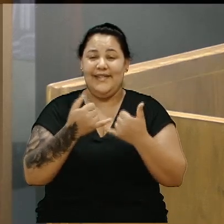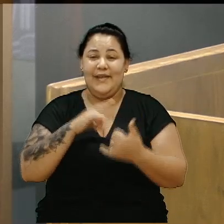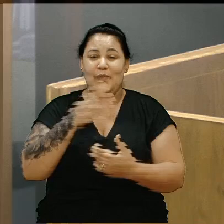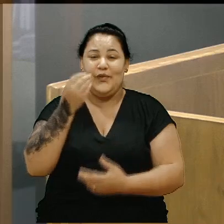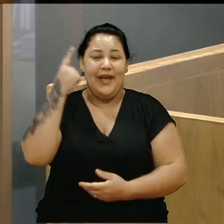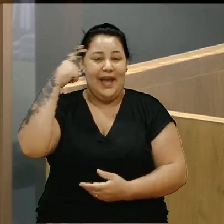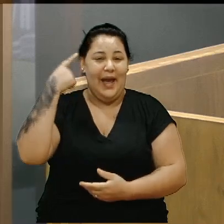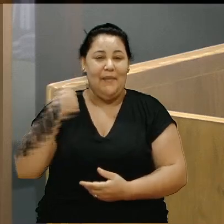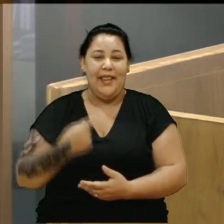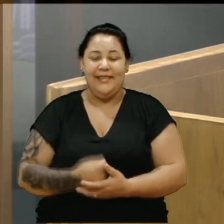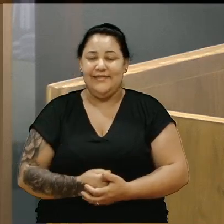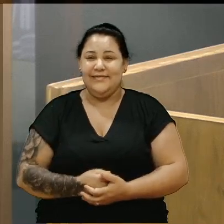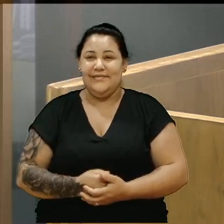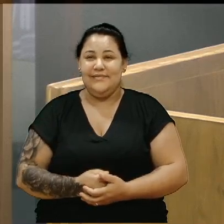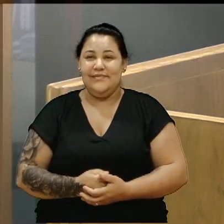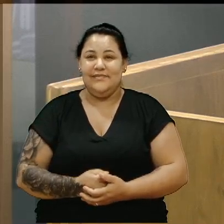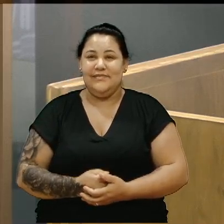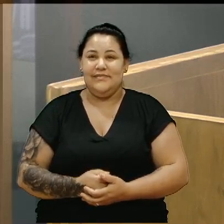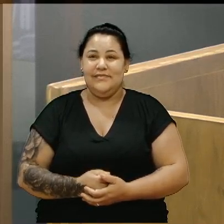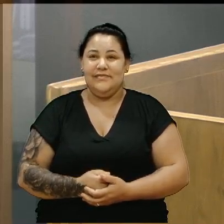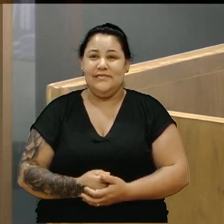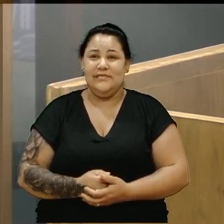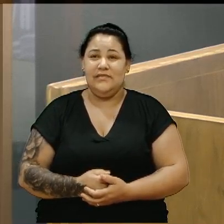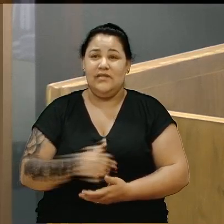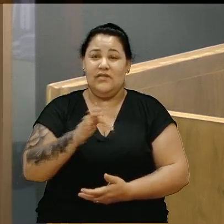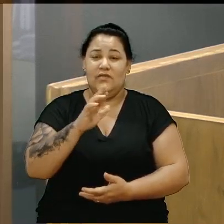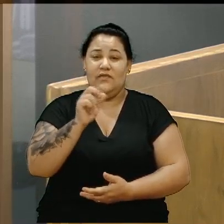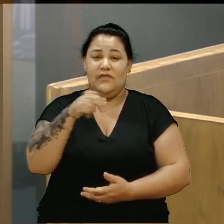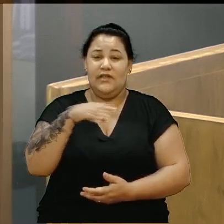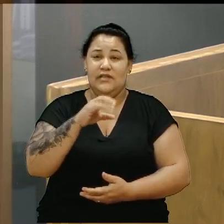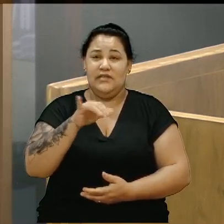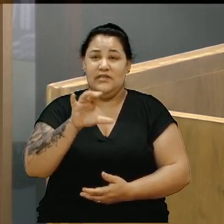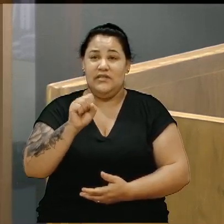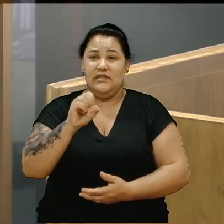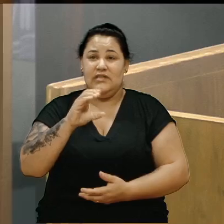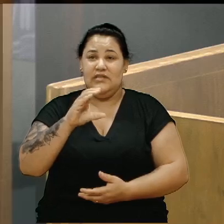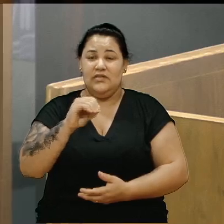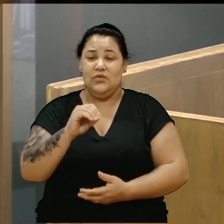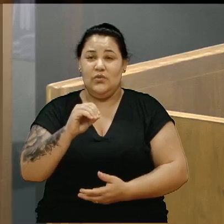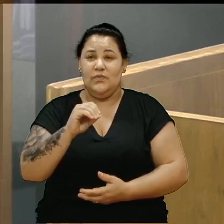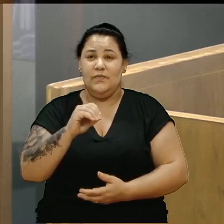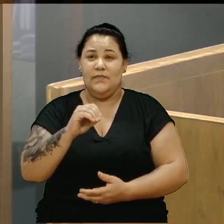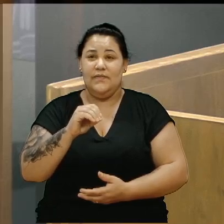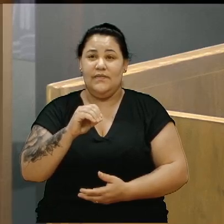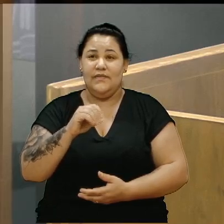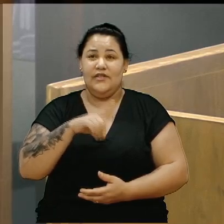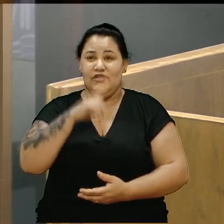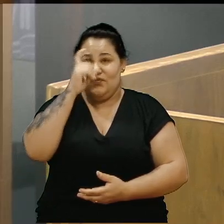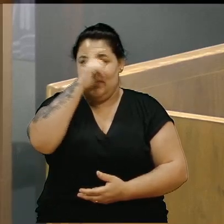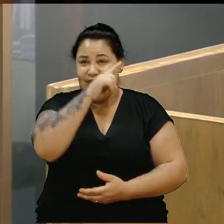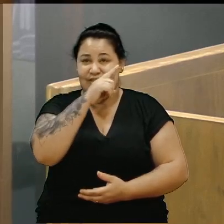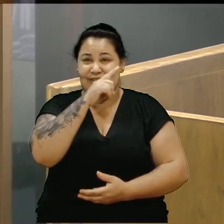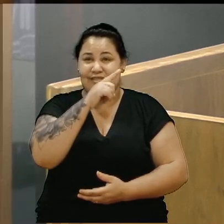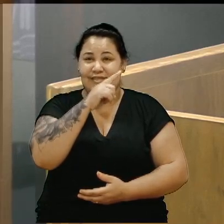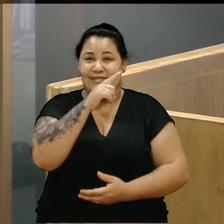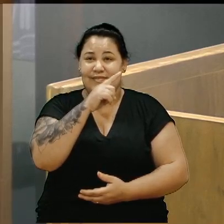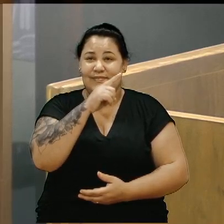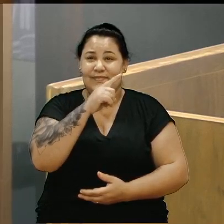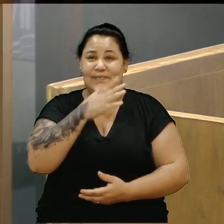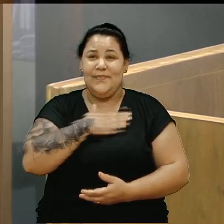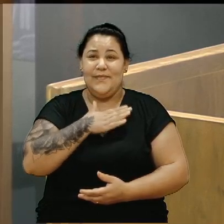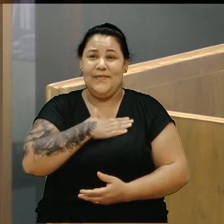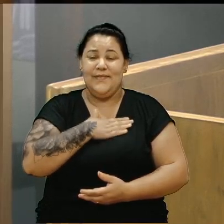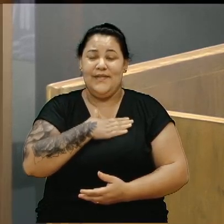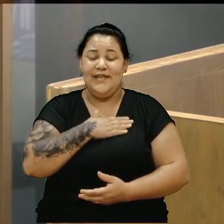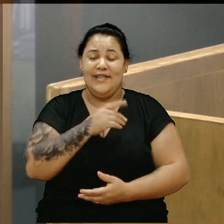o Dojão, que a gente é Francisco tem uma dificuldade para chamar ele de Francisco, porque é conhecido como